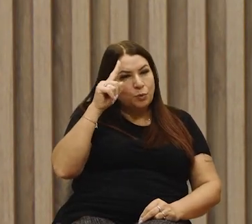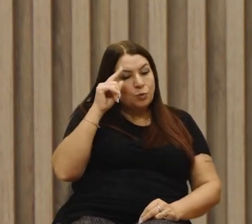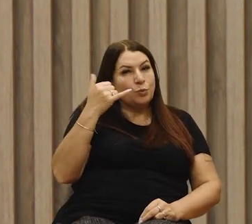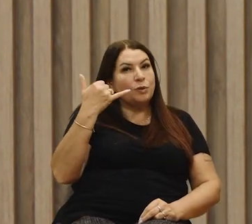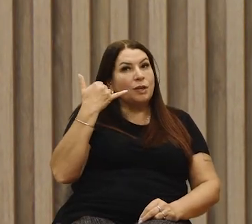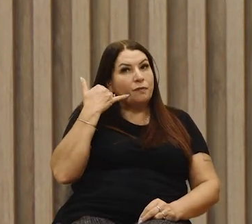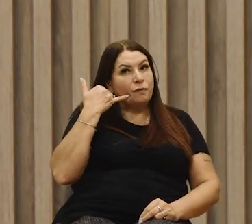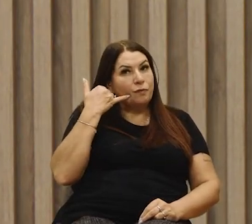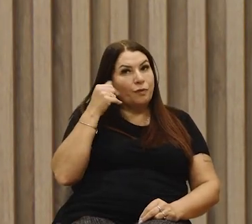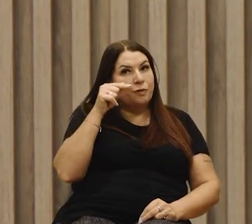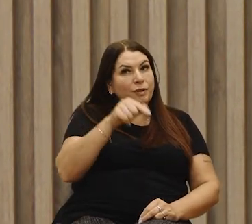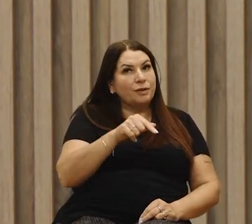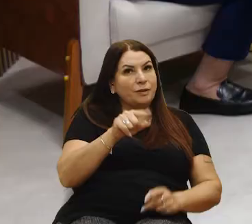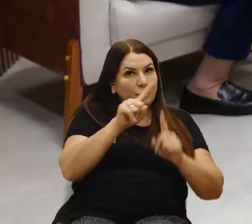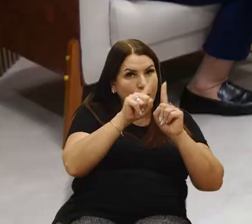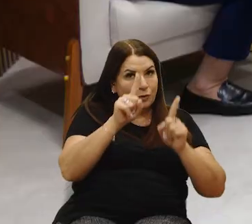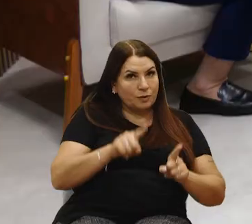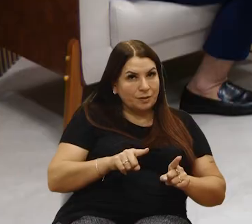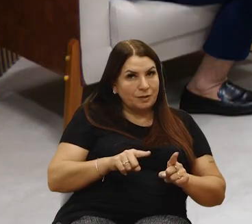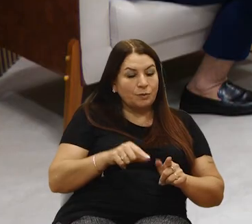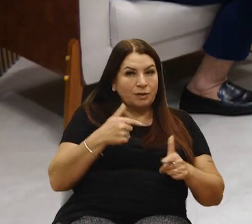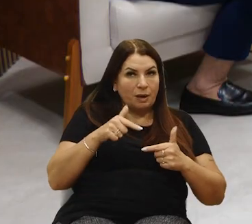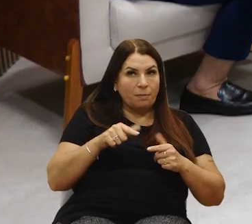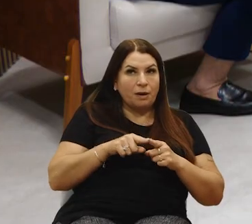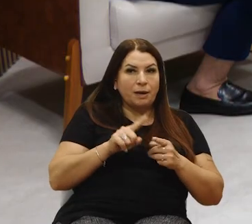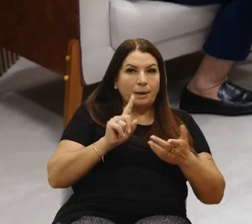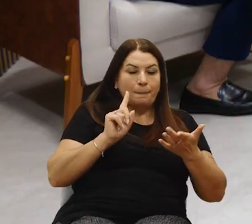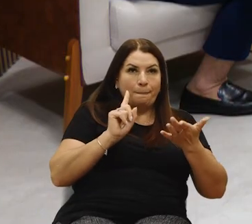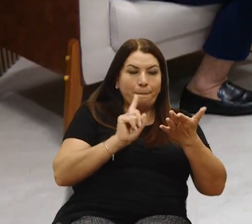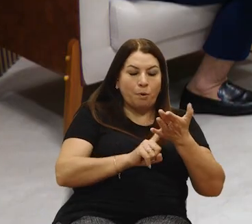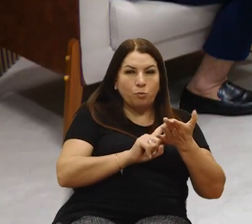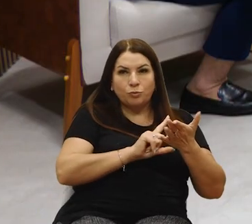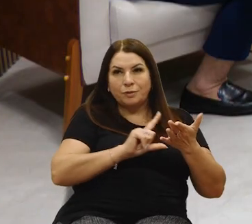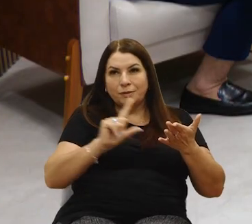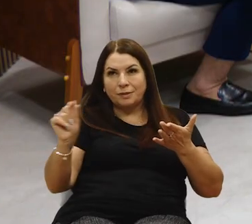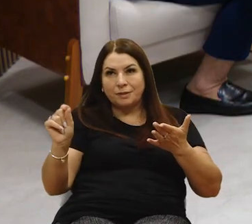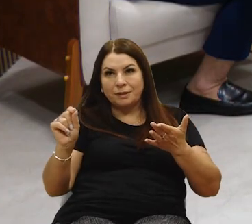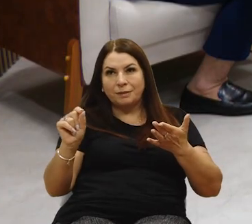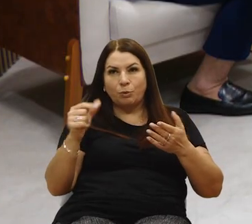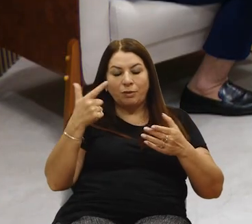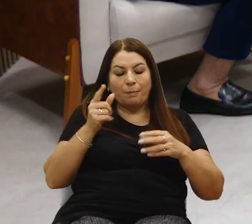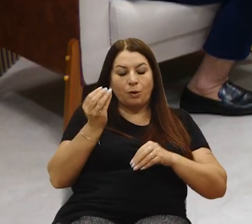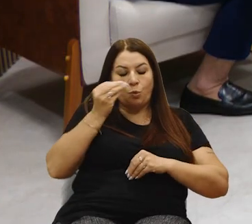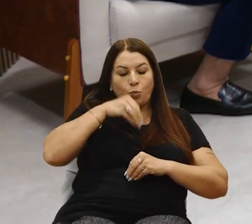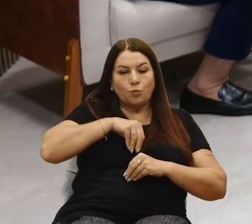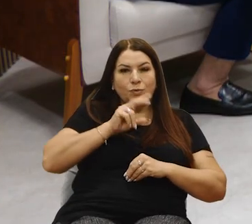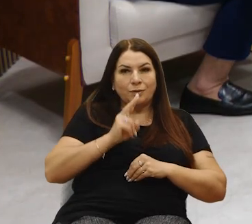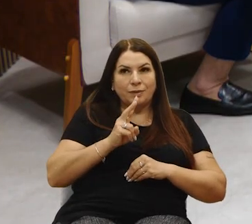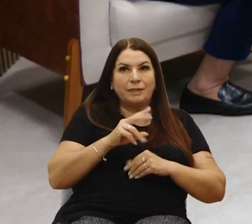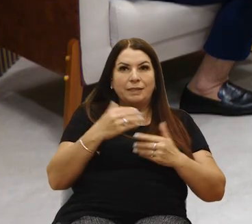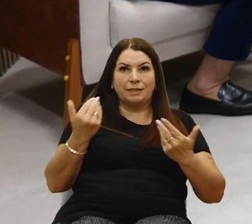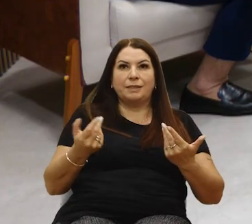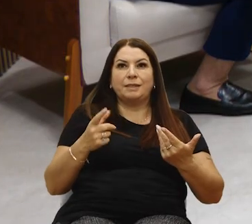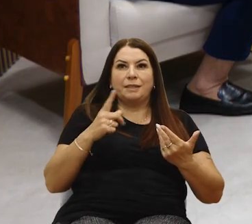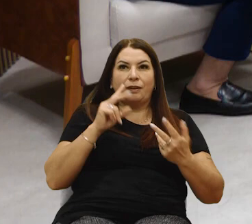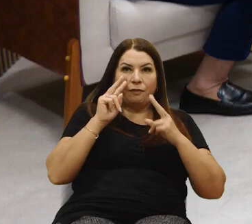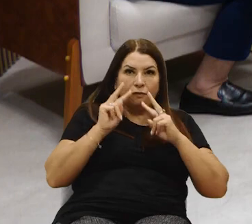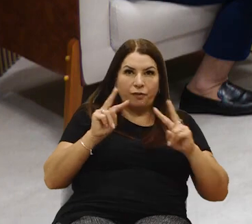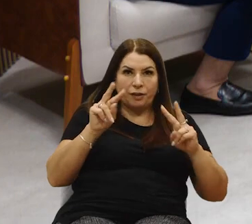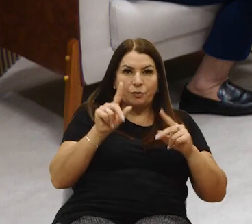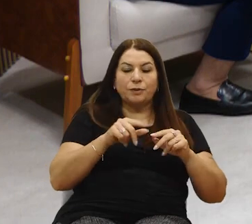a porta do trabalhador. Porque o trabalhador bate o ponto, sai de lá, mas o trabalho não sai dele. Isso. E a gente está vendo